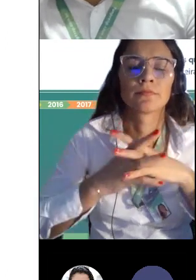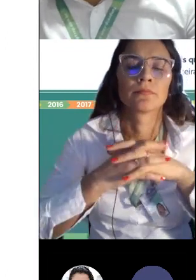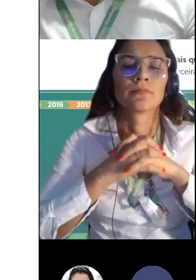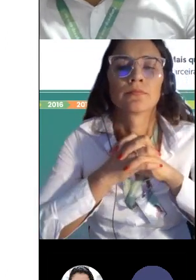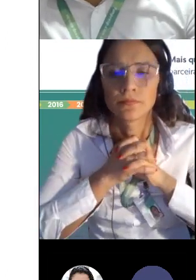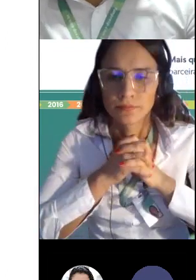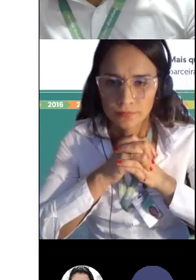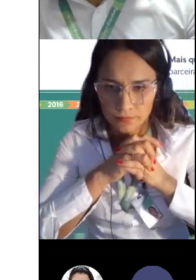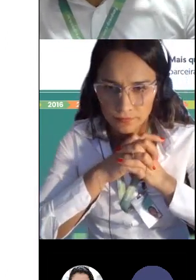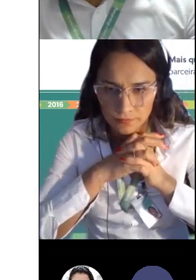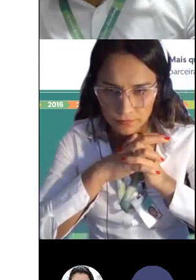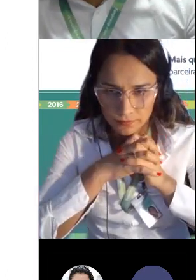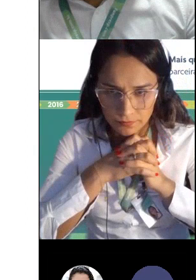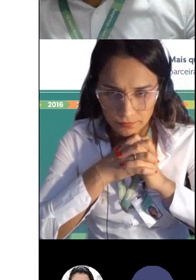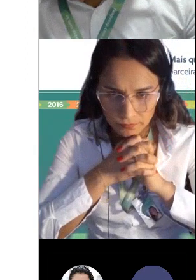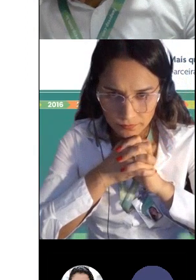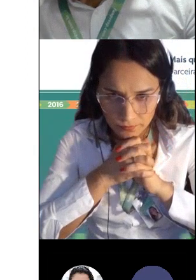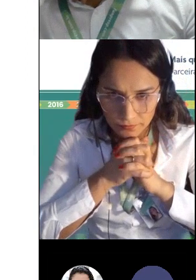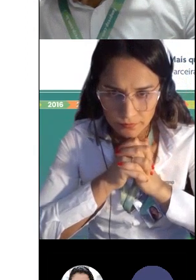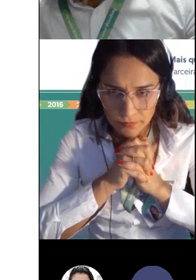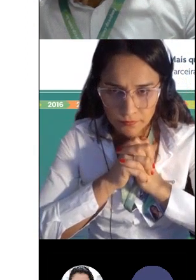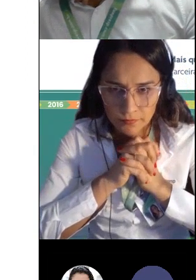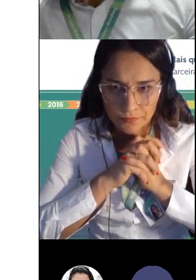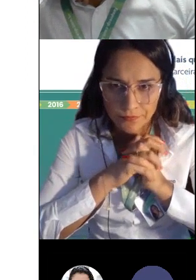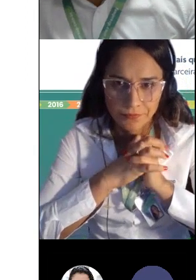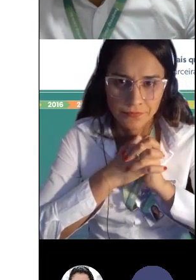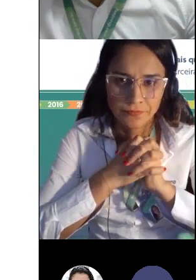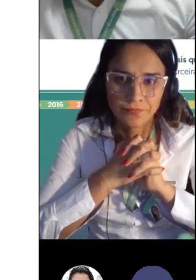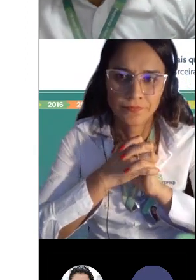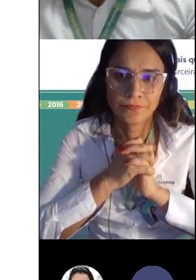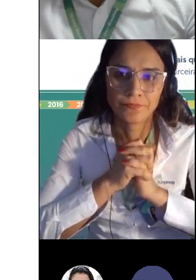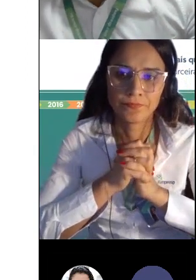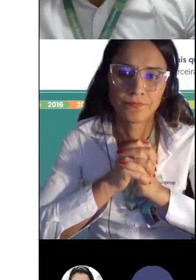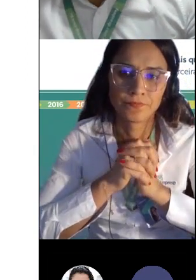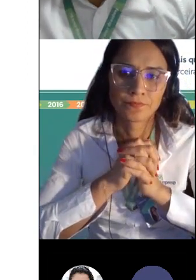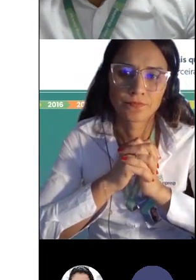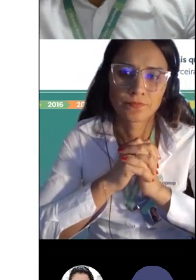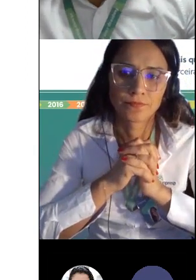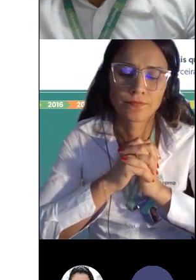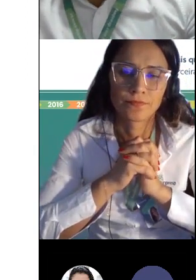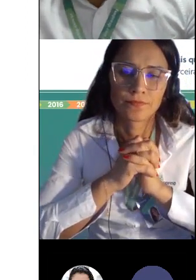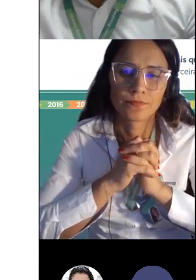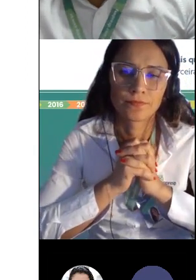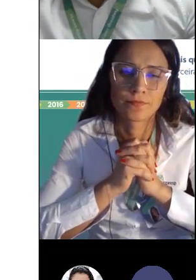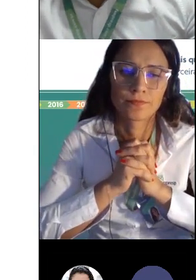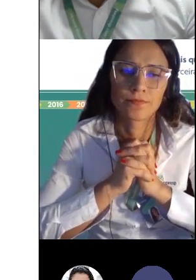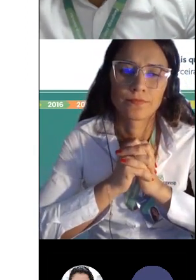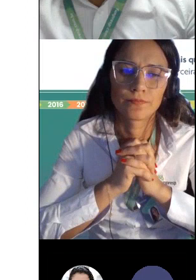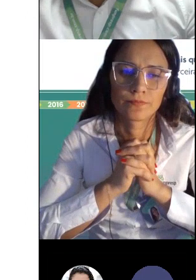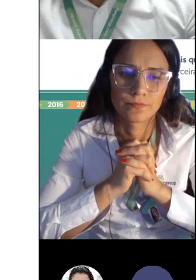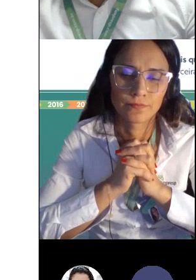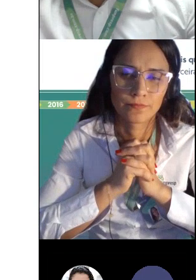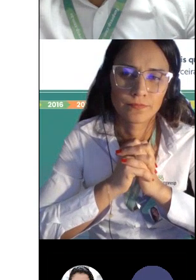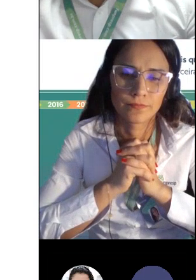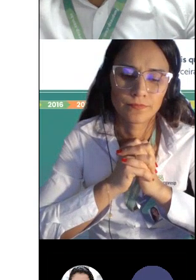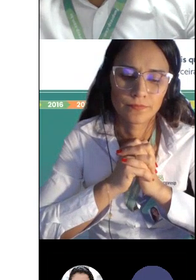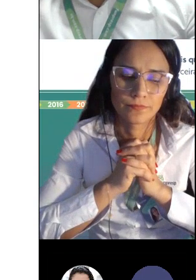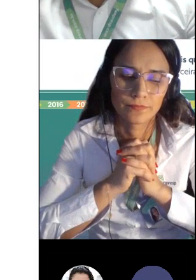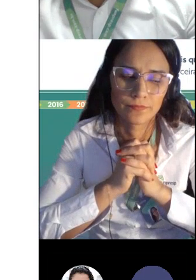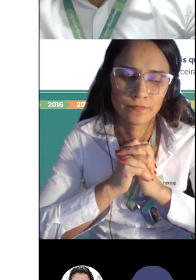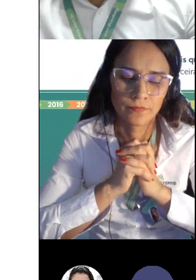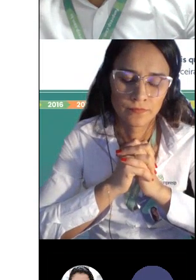por quantos anos? Você quer retirar R$ 300 mil e deixar 700 mil aqui para receber por mês? Você pode fazer